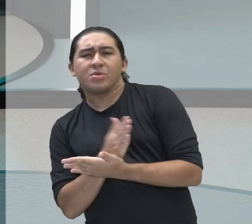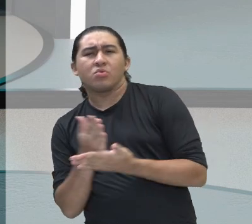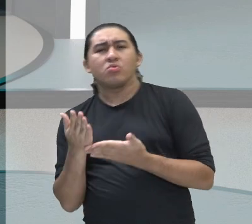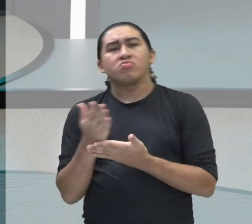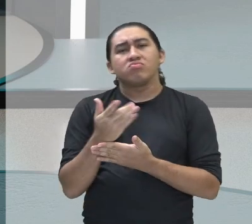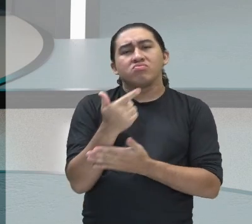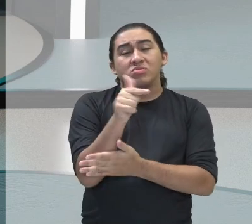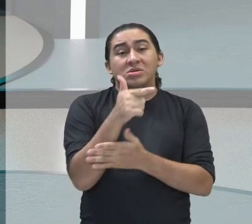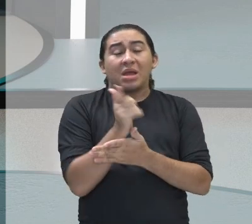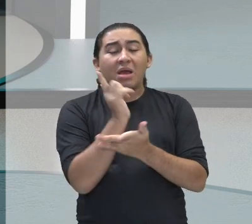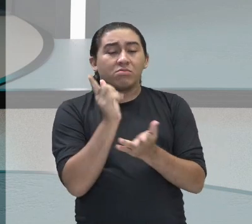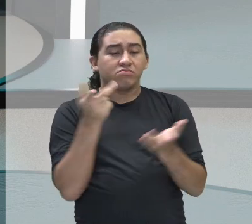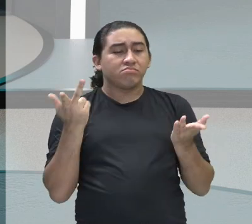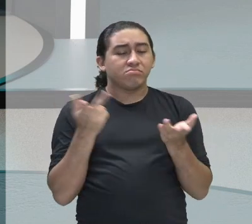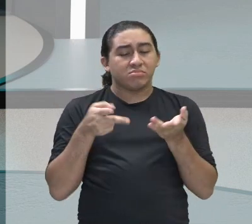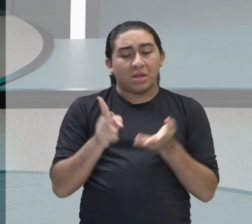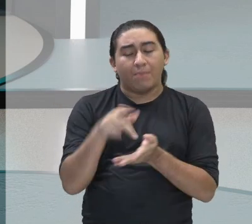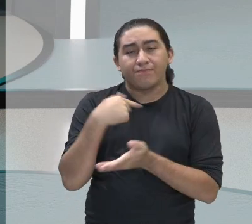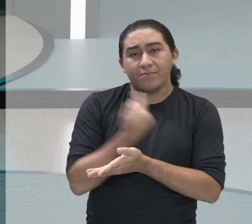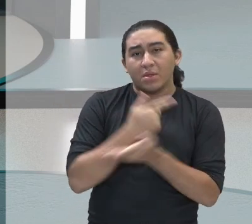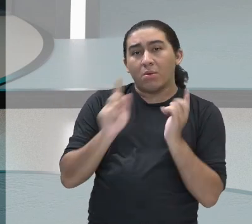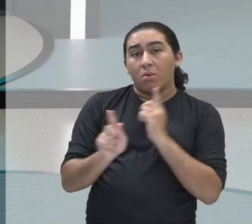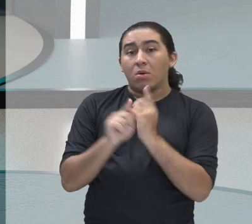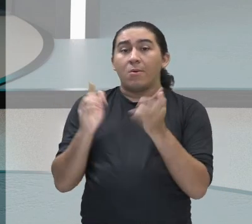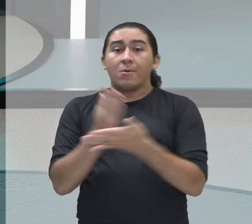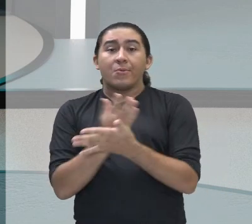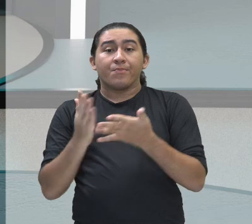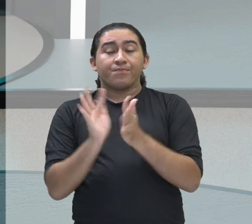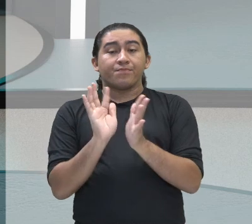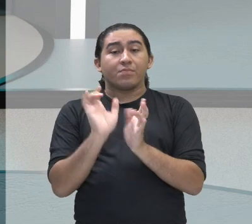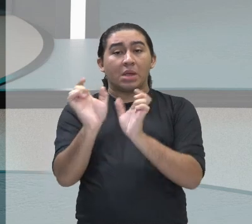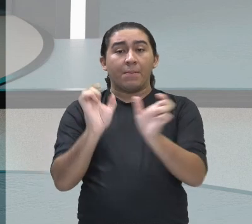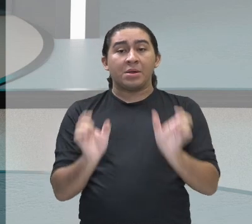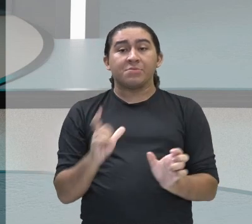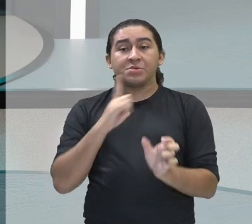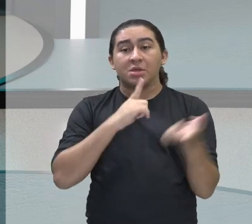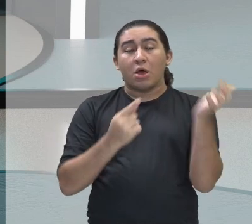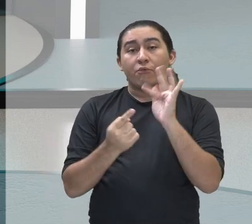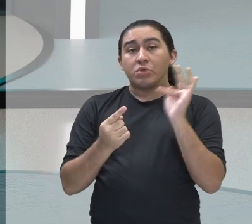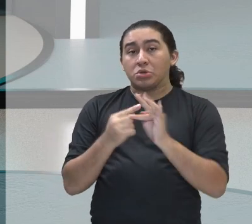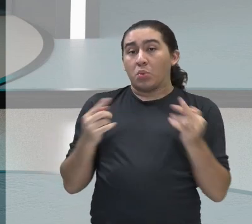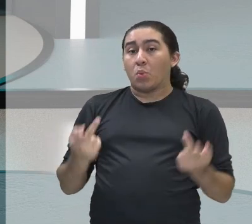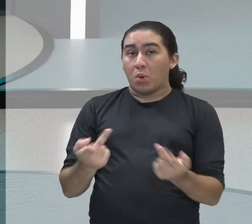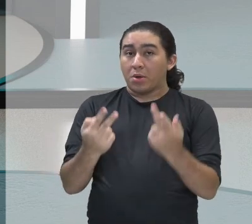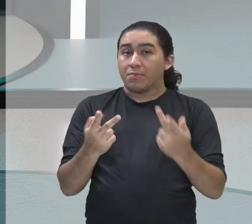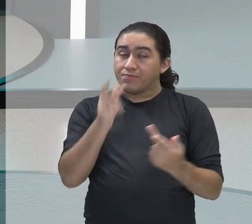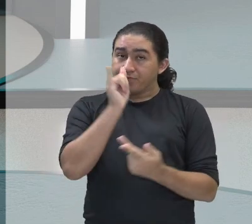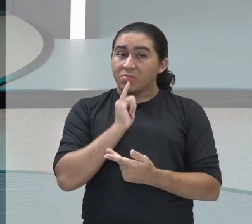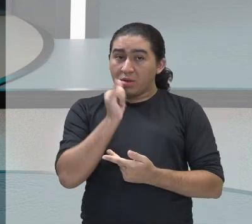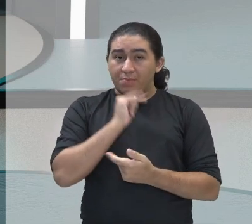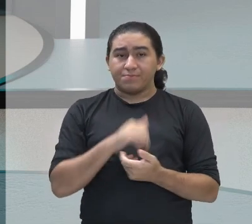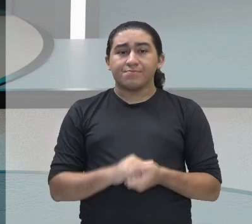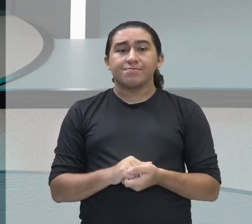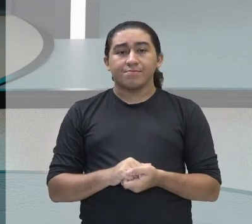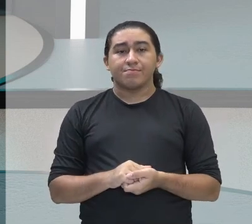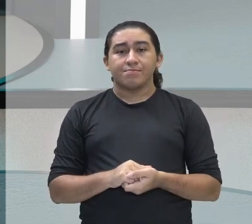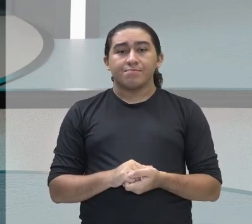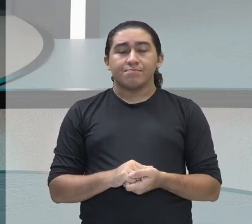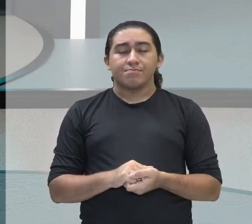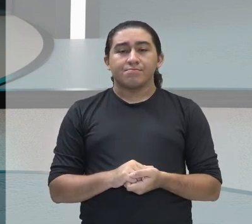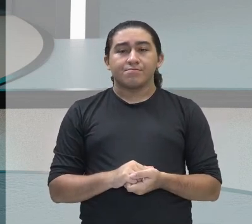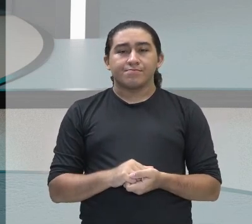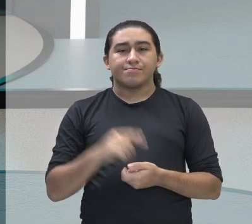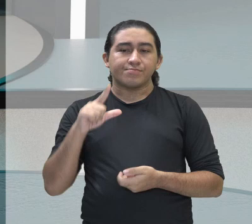muita frequência, mas às vezes nós encontramos mais de uma palavra com a mesma função de adjetivo. Não importa, né? Ele vai estar